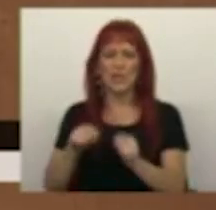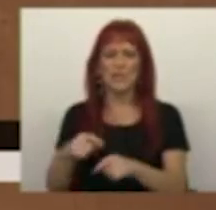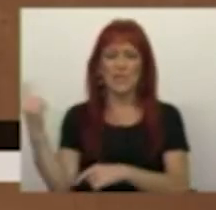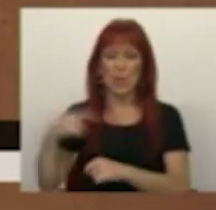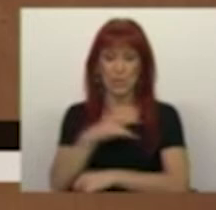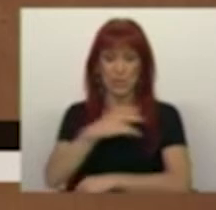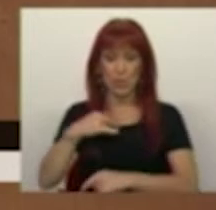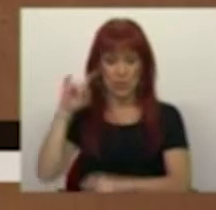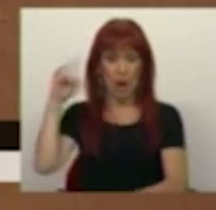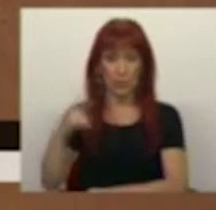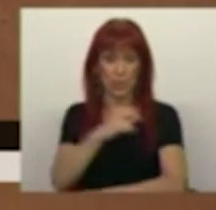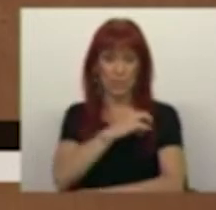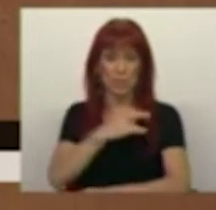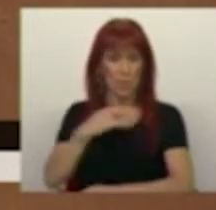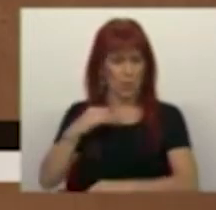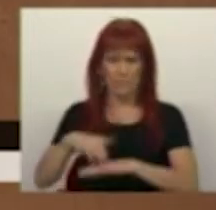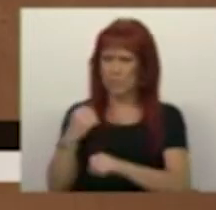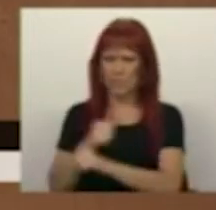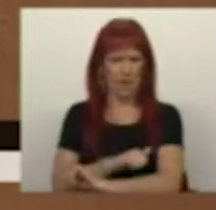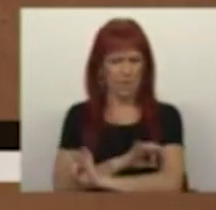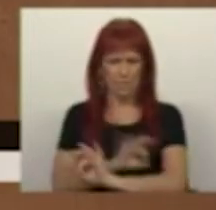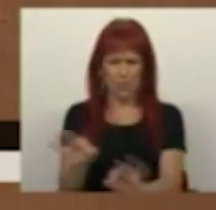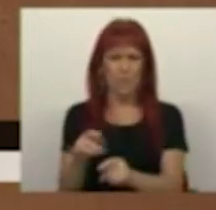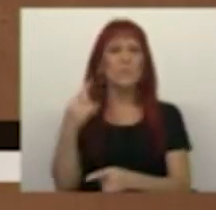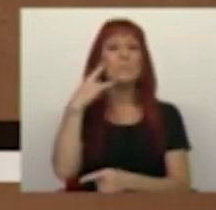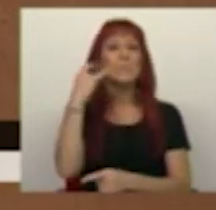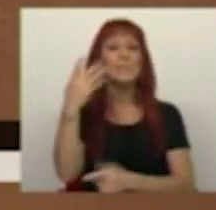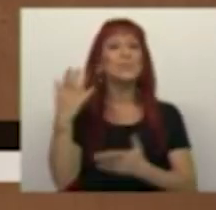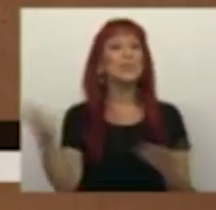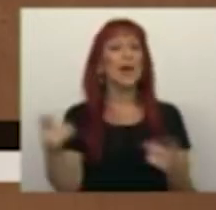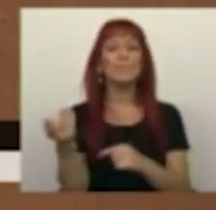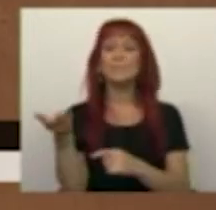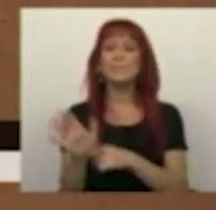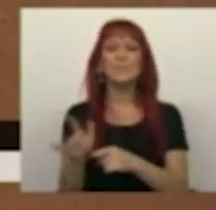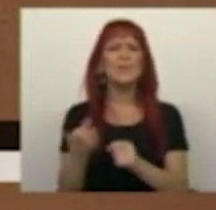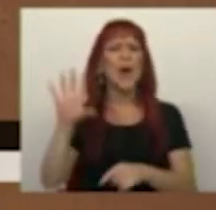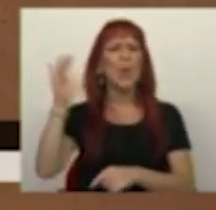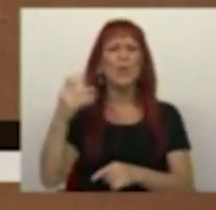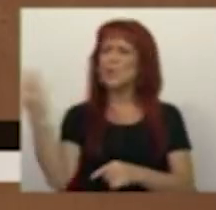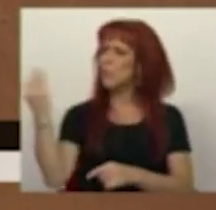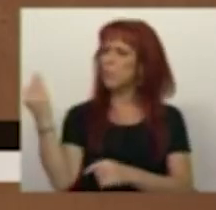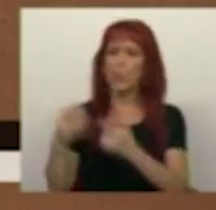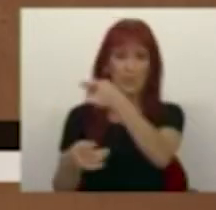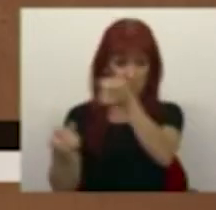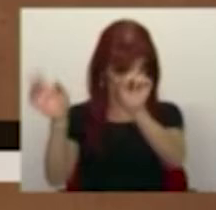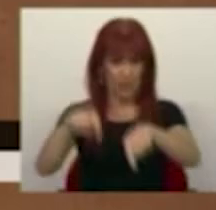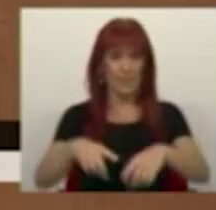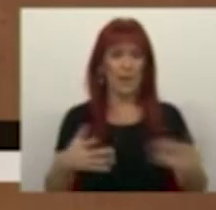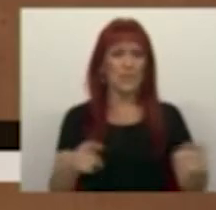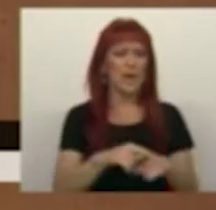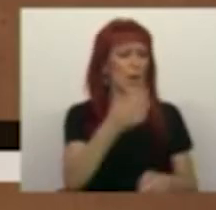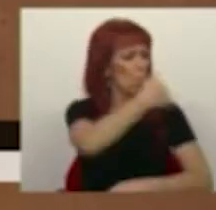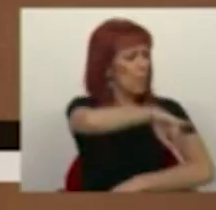resto, as autoridades de saúde têm feito um papel notável, como foi perceptível em casos acontecidos no Porto, mas também